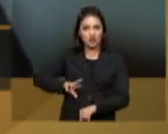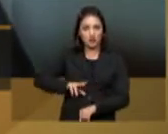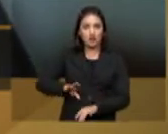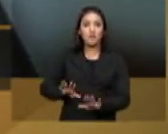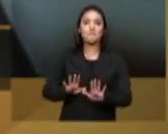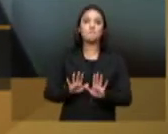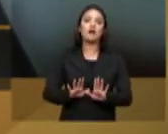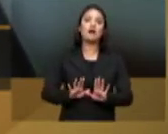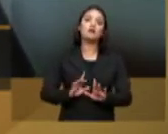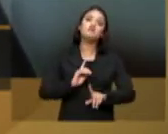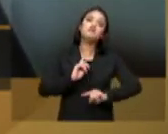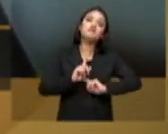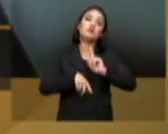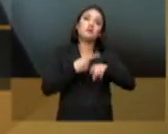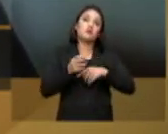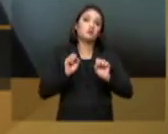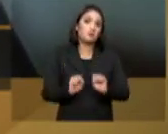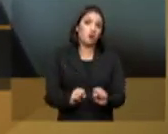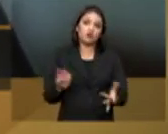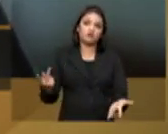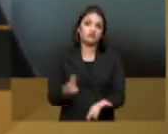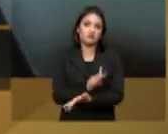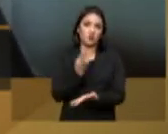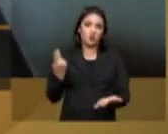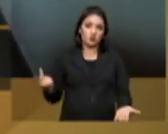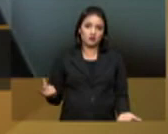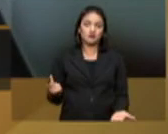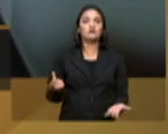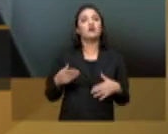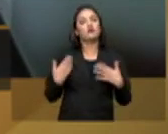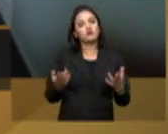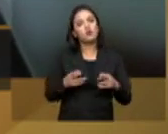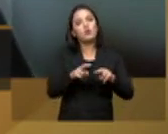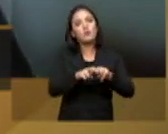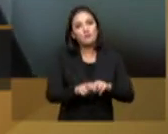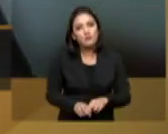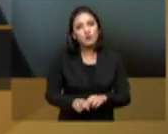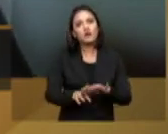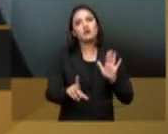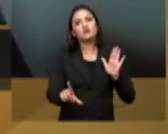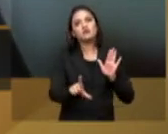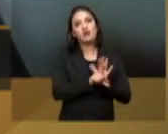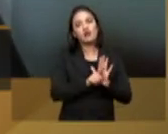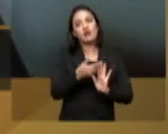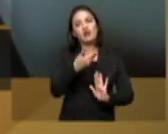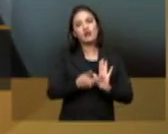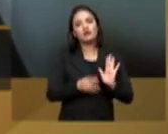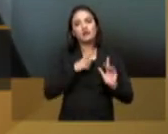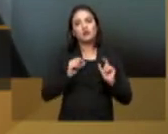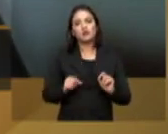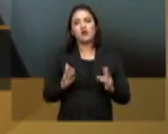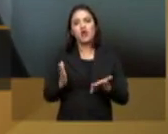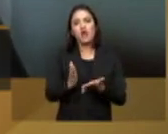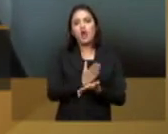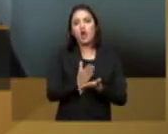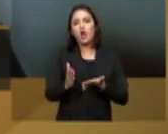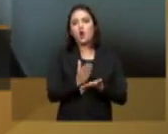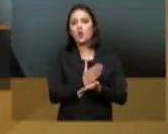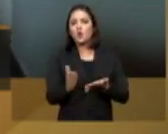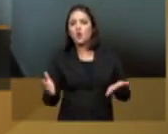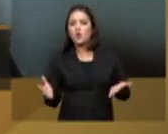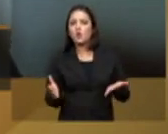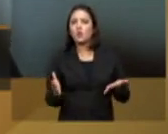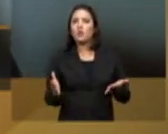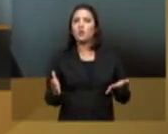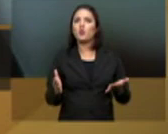isso eventualmente pode ocorrer. Em razão disso, doutrinas chegam a dizer que alguns exemplares dessa